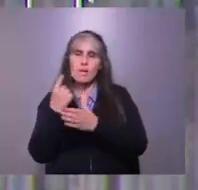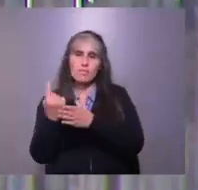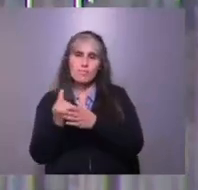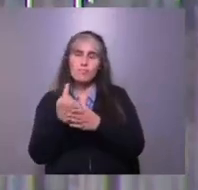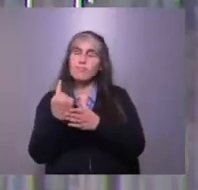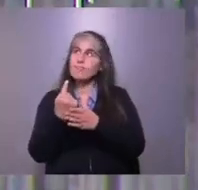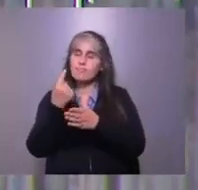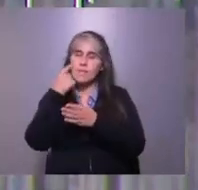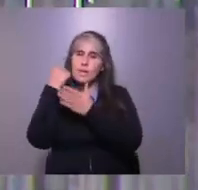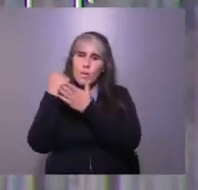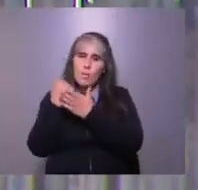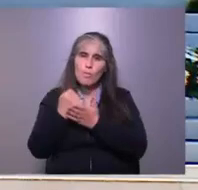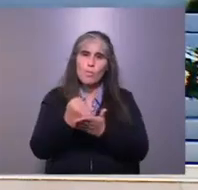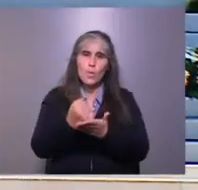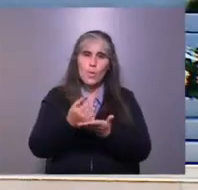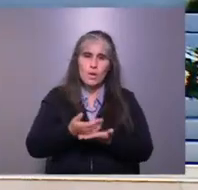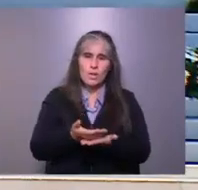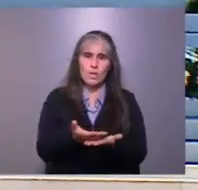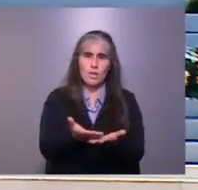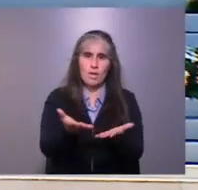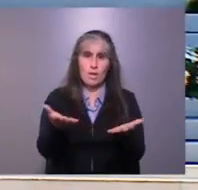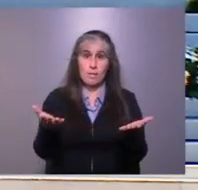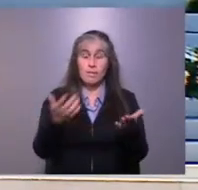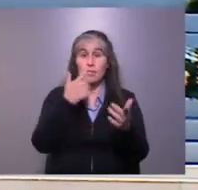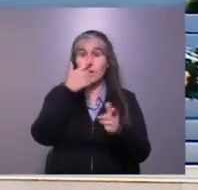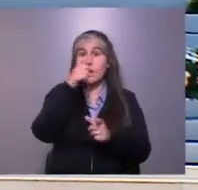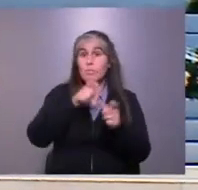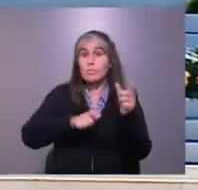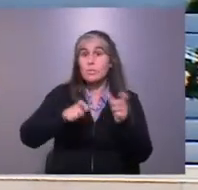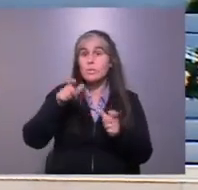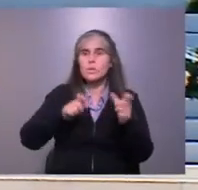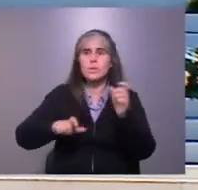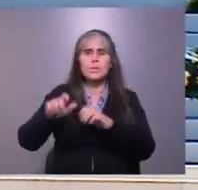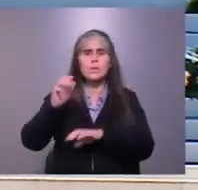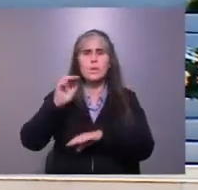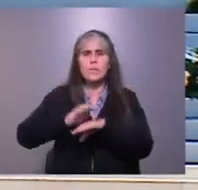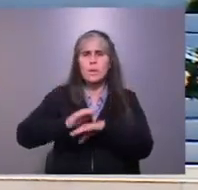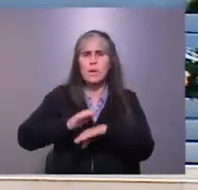viúva, e entrava o caminho aos